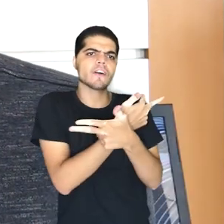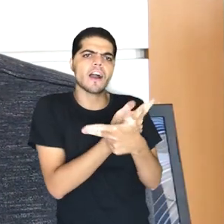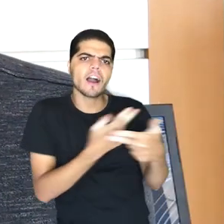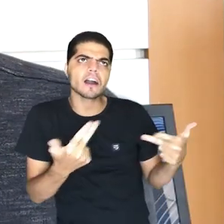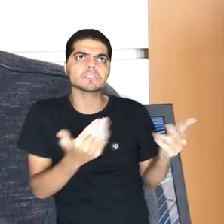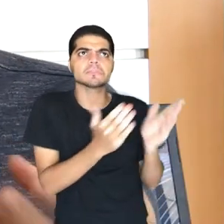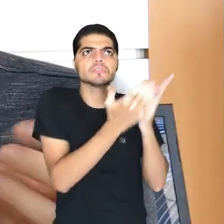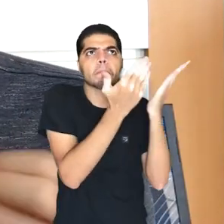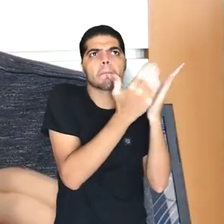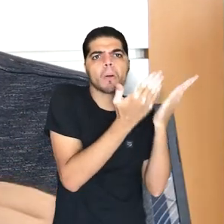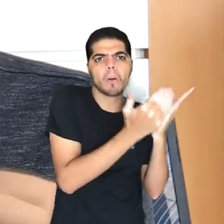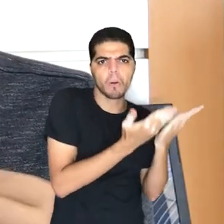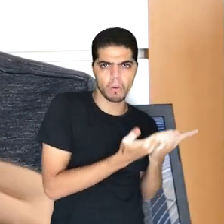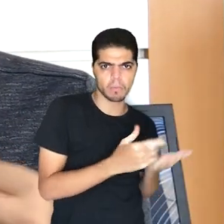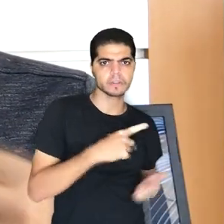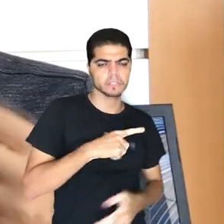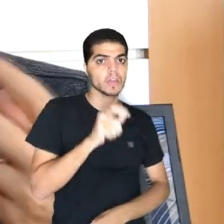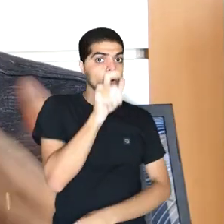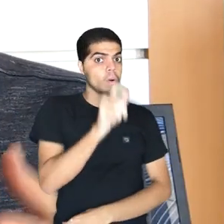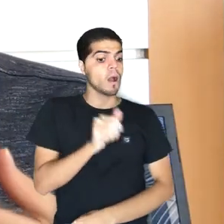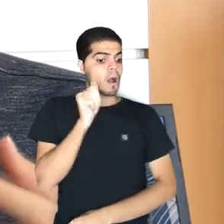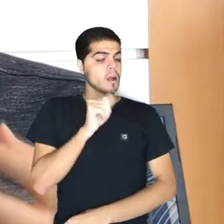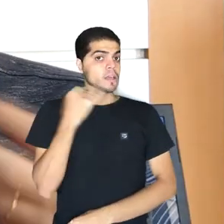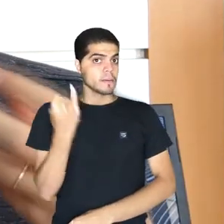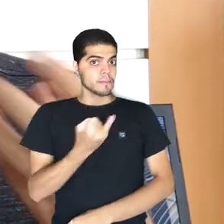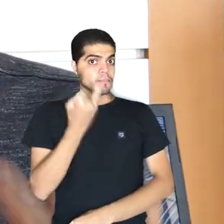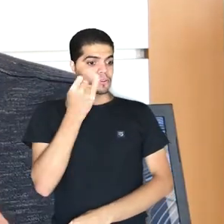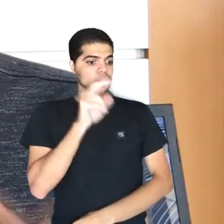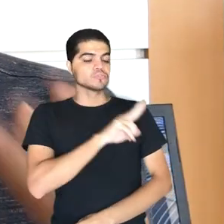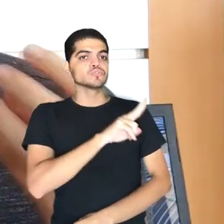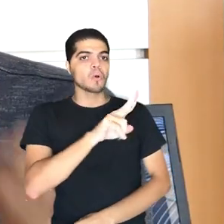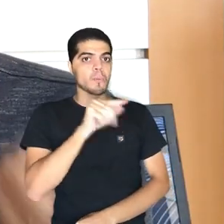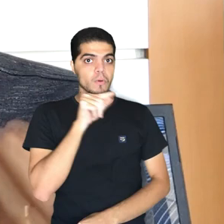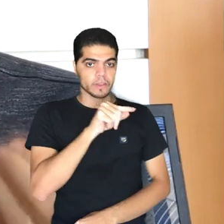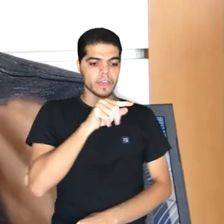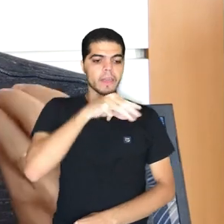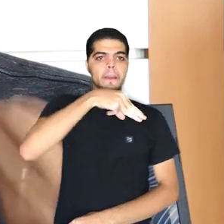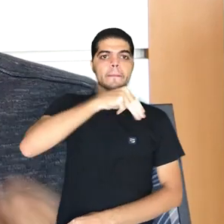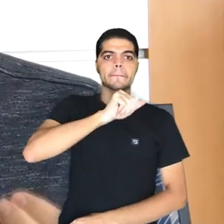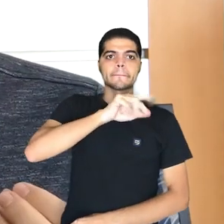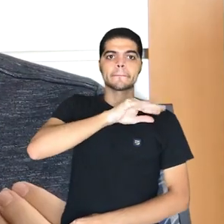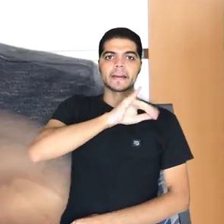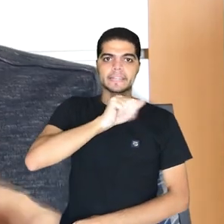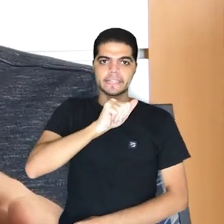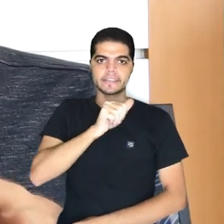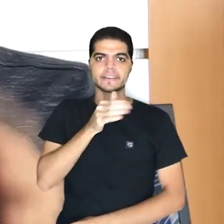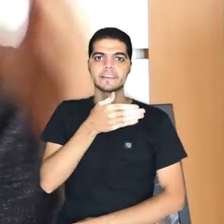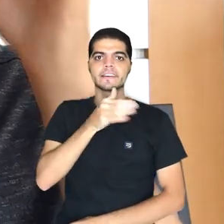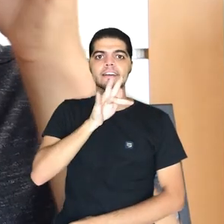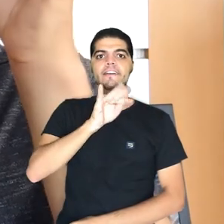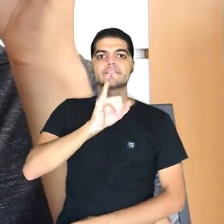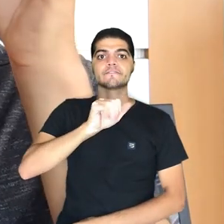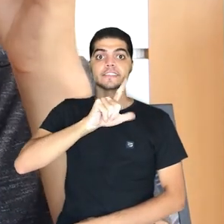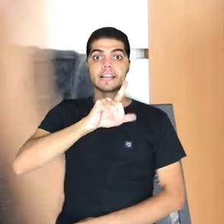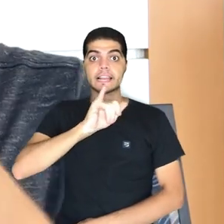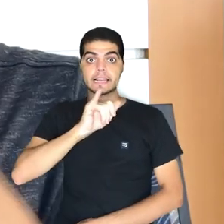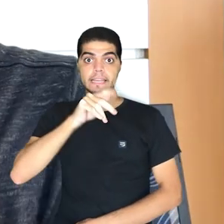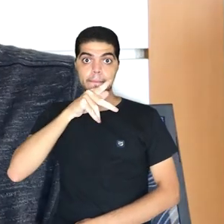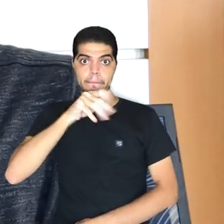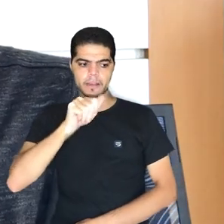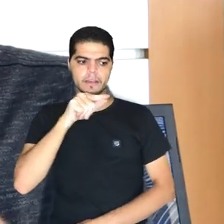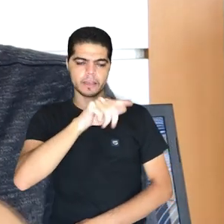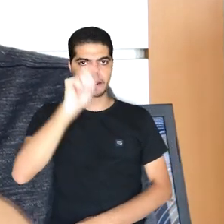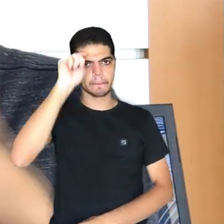mais baixas. E aí nós temos uma figura muito importante de uma mulher negra, que é a Maria Filipa de Oliveira. Acredita-se que ela era